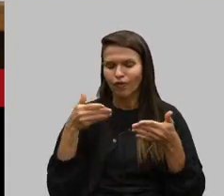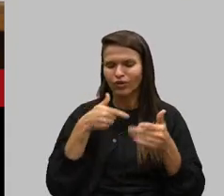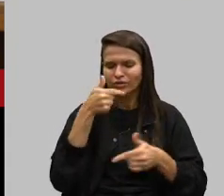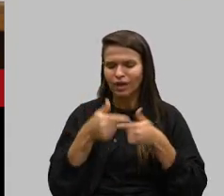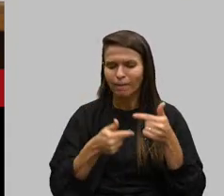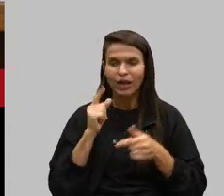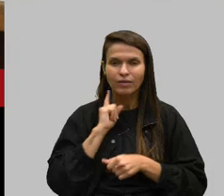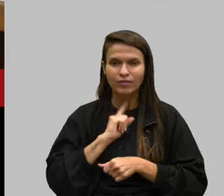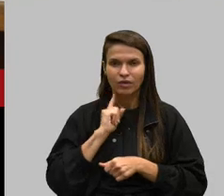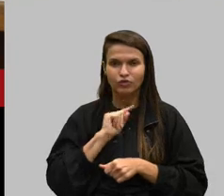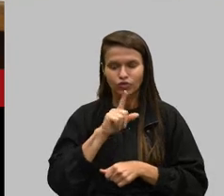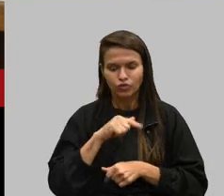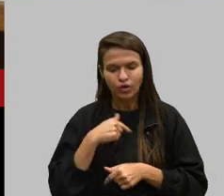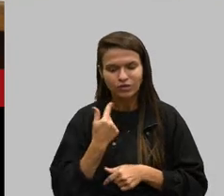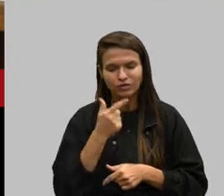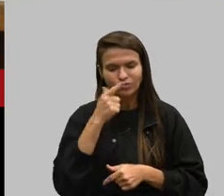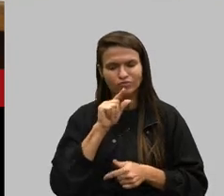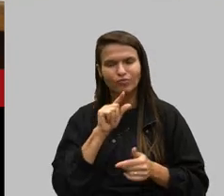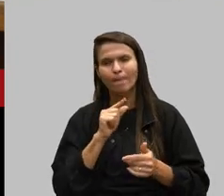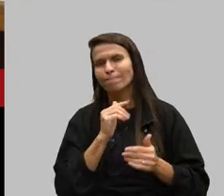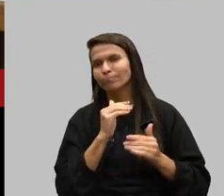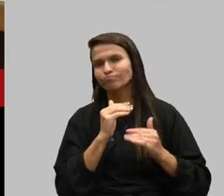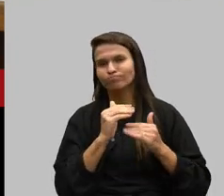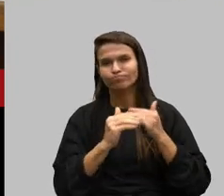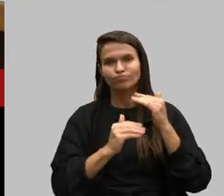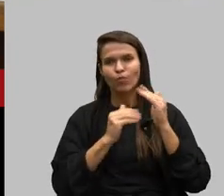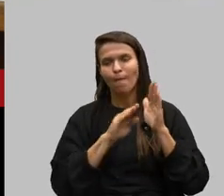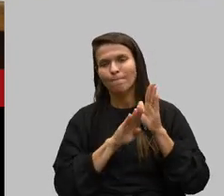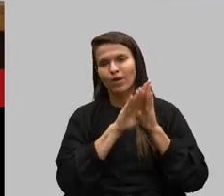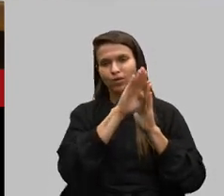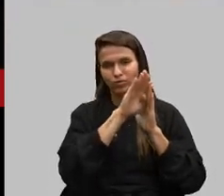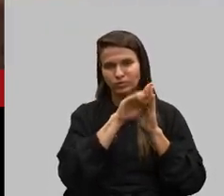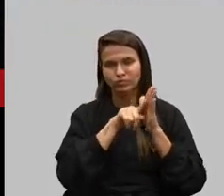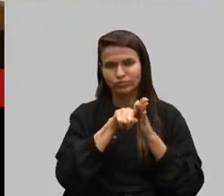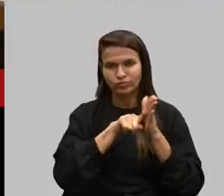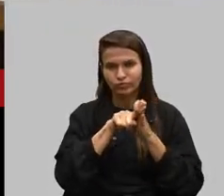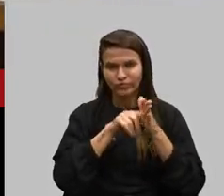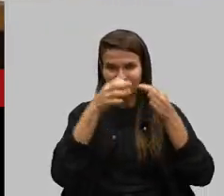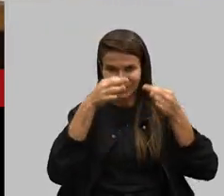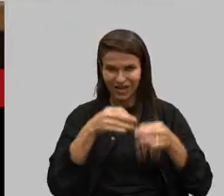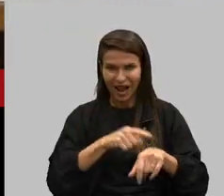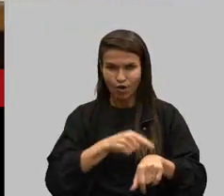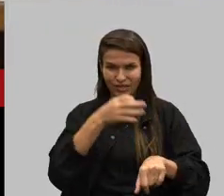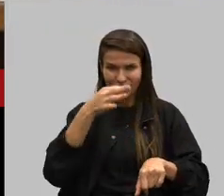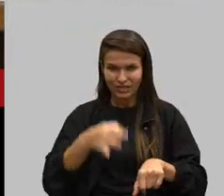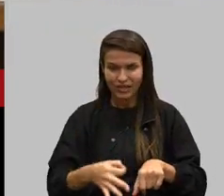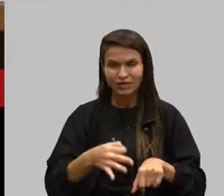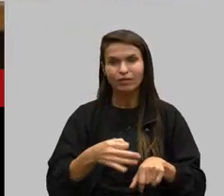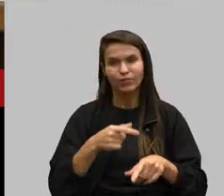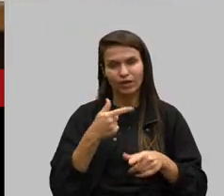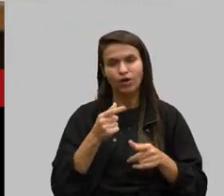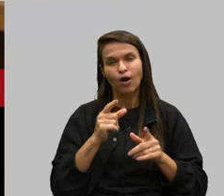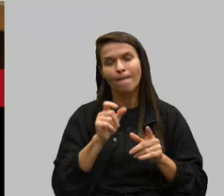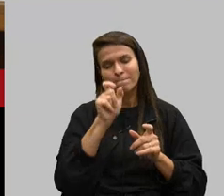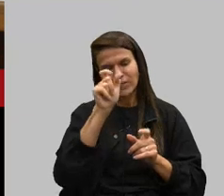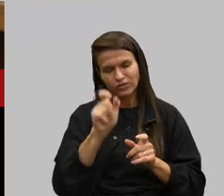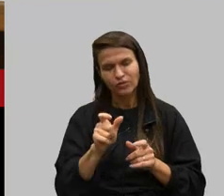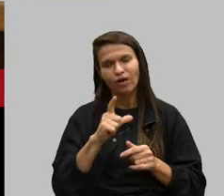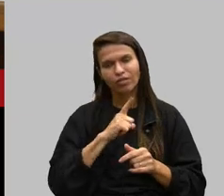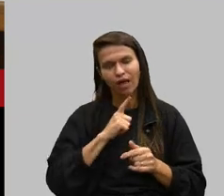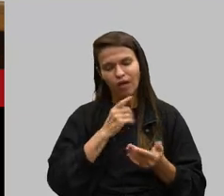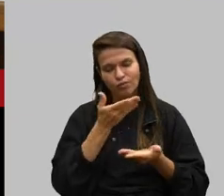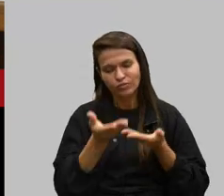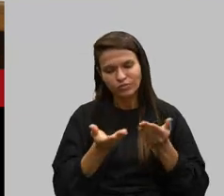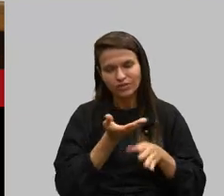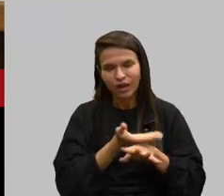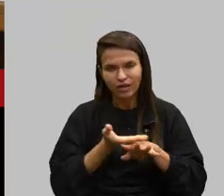para que a gente consiga aumentar o diagnóstico correto na hora certa para que aí o cidadão tenha o tratamento a